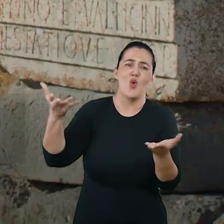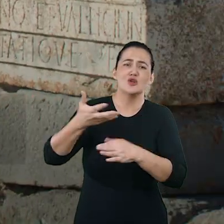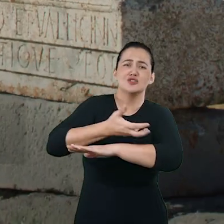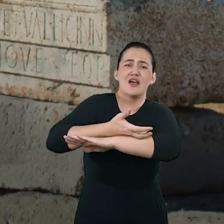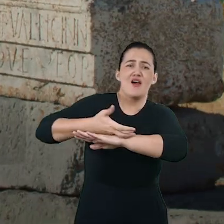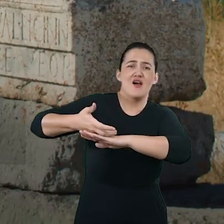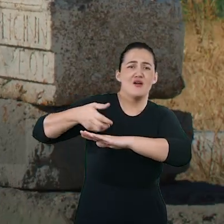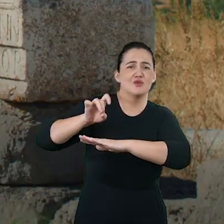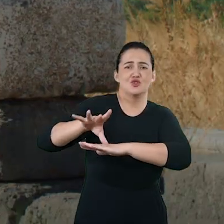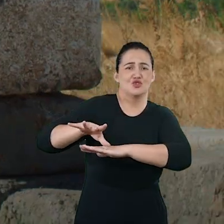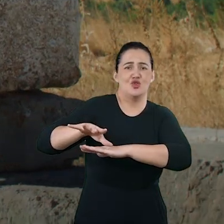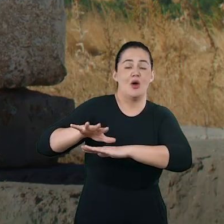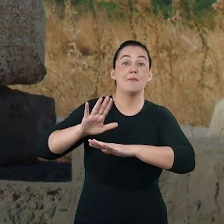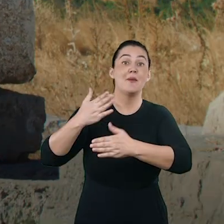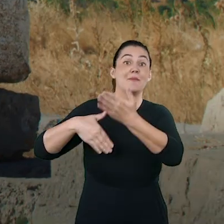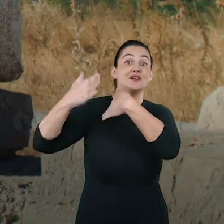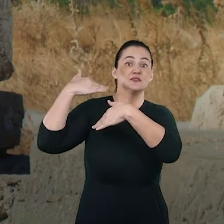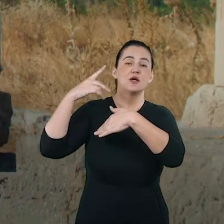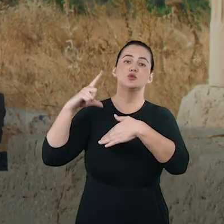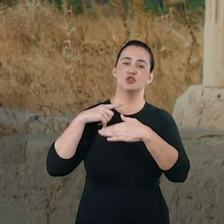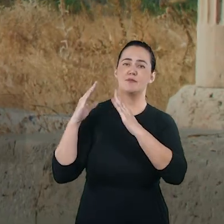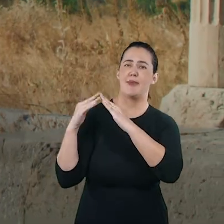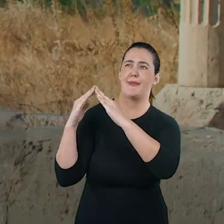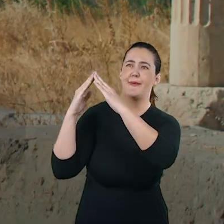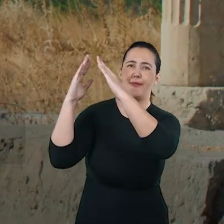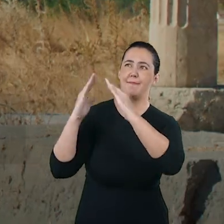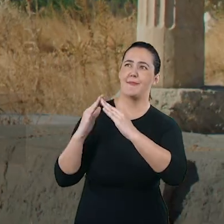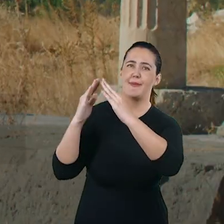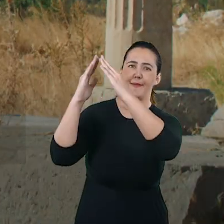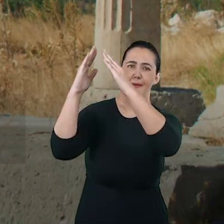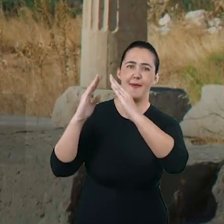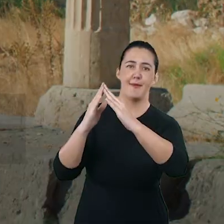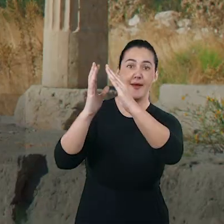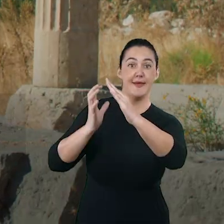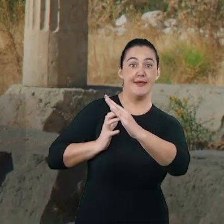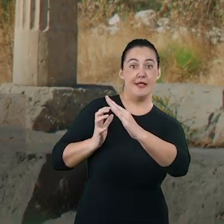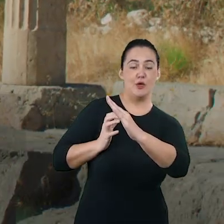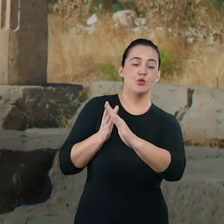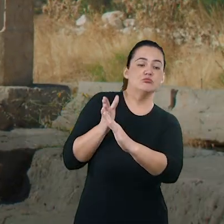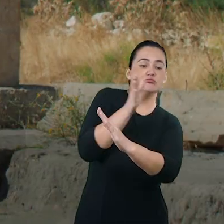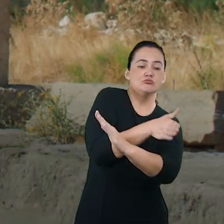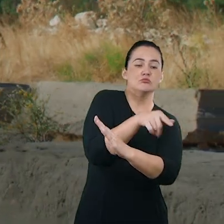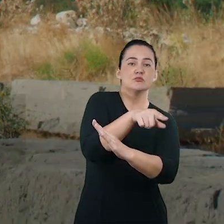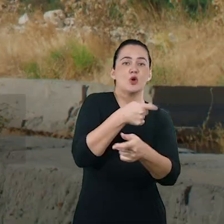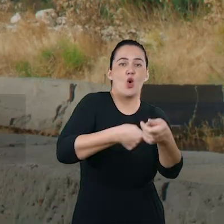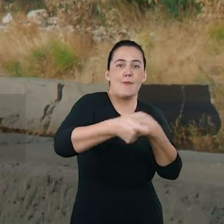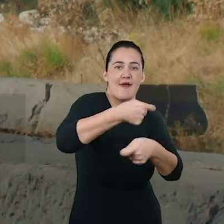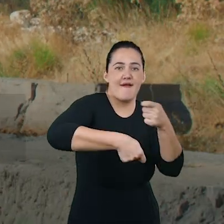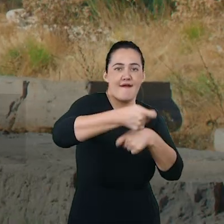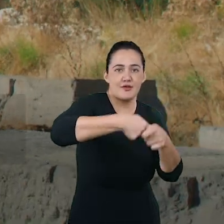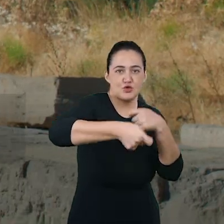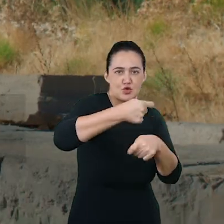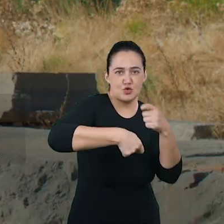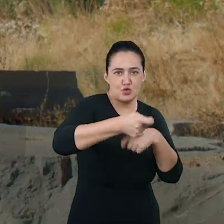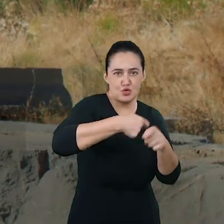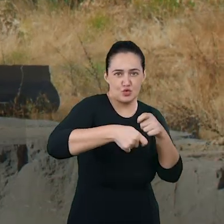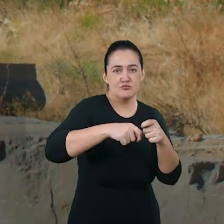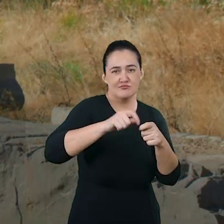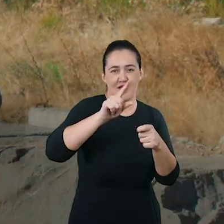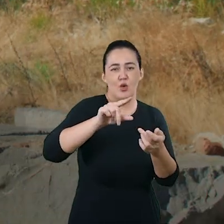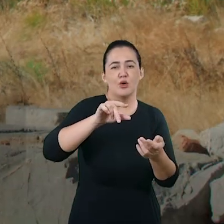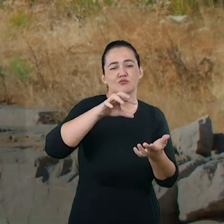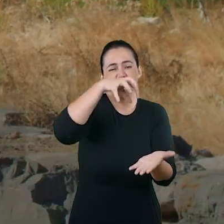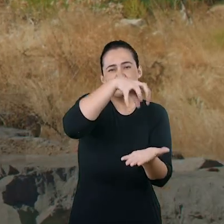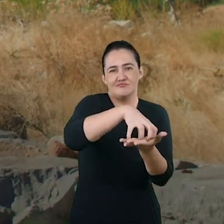mas imagine que as casas dos ricos ficavam para lá, o comércio ficava aqui, downtown, como o pessoal diz, ou centro da